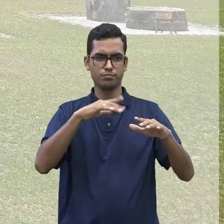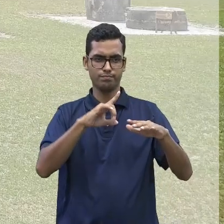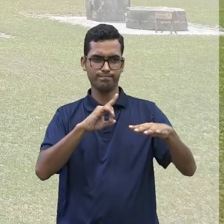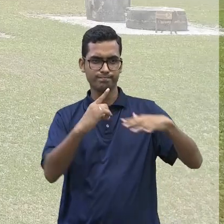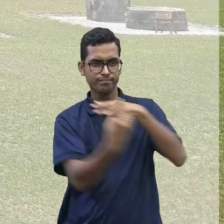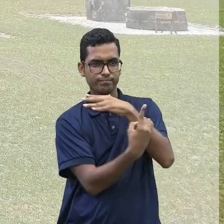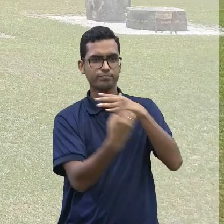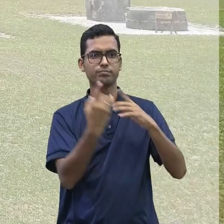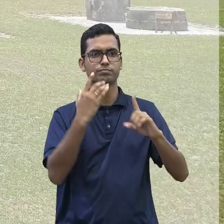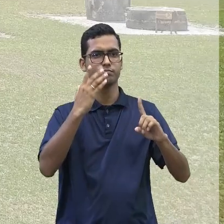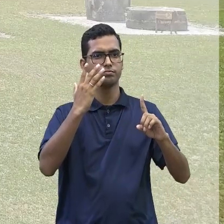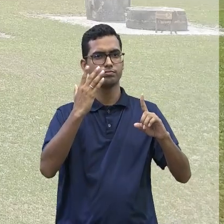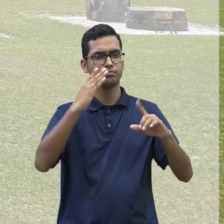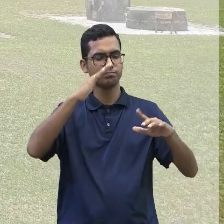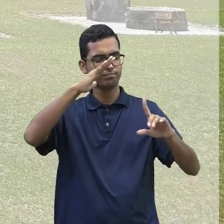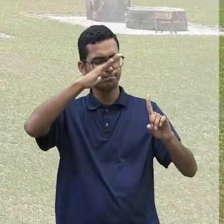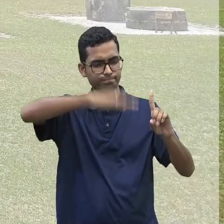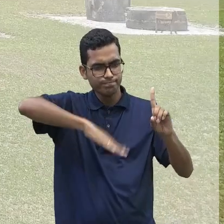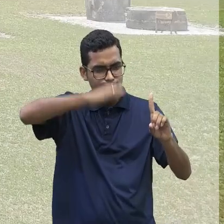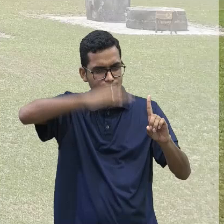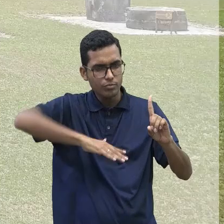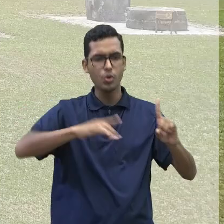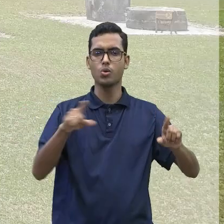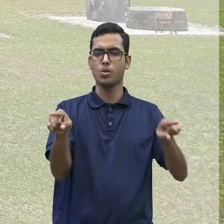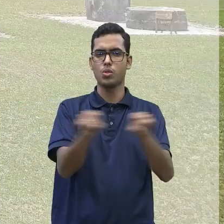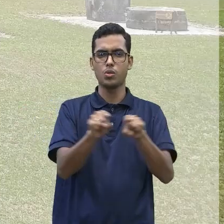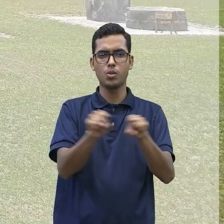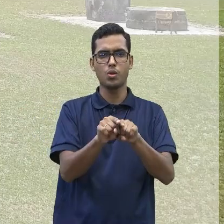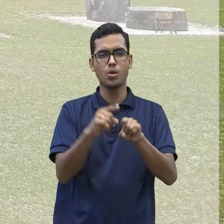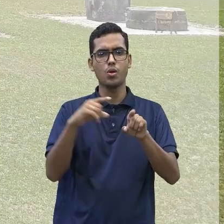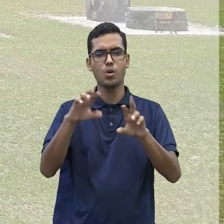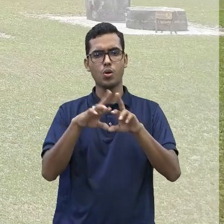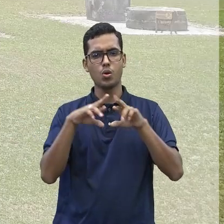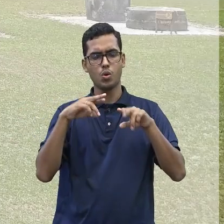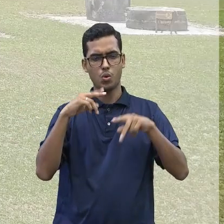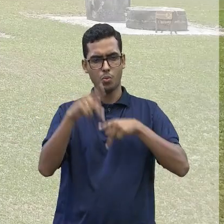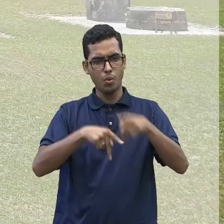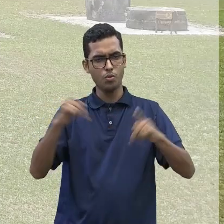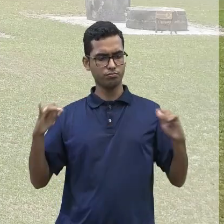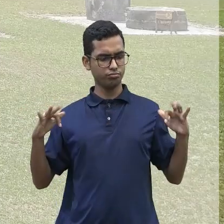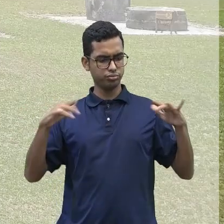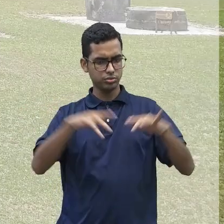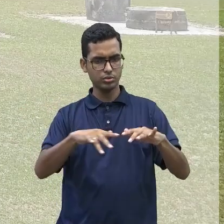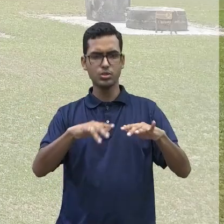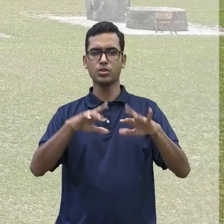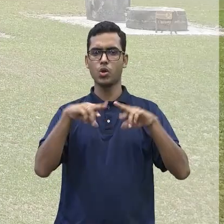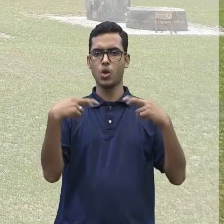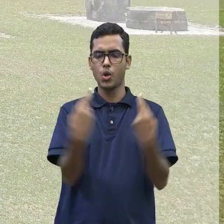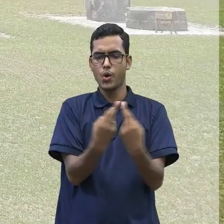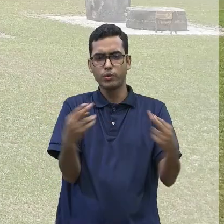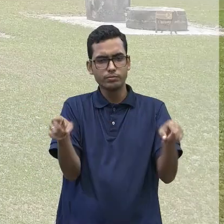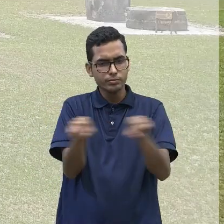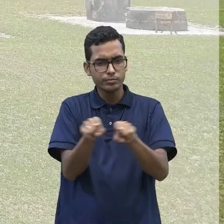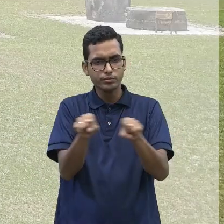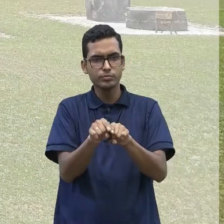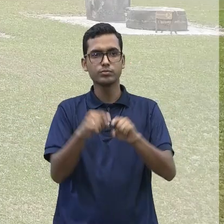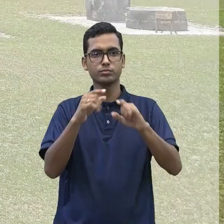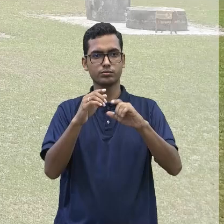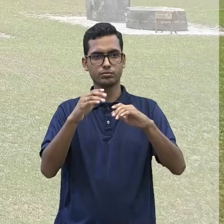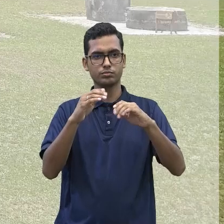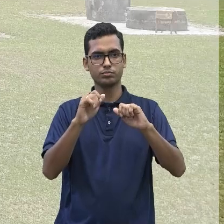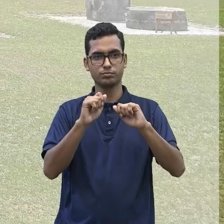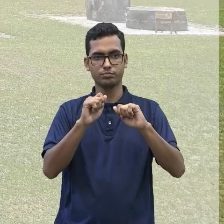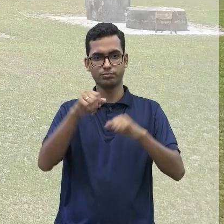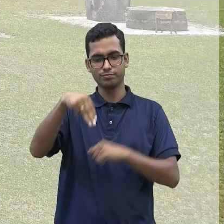era um local de encontro entre a população, certo? Então, os maias habitavam a região